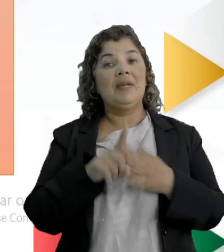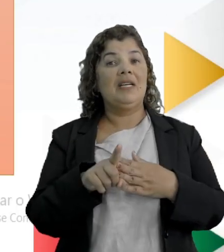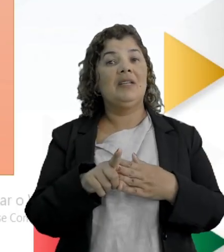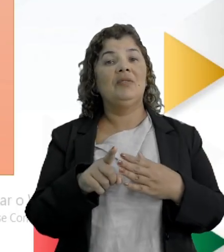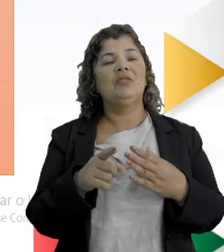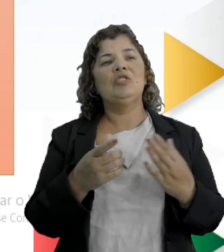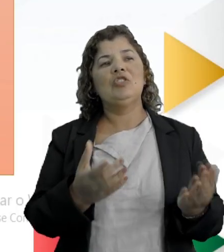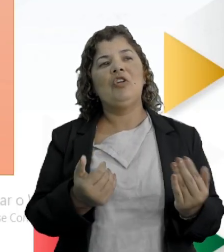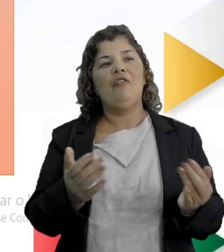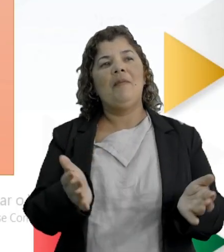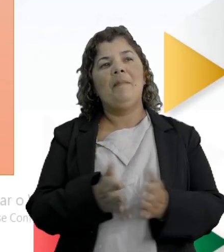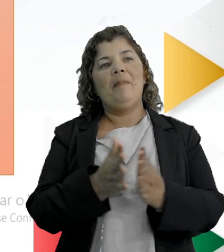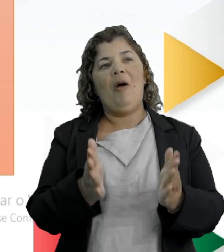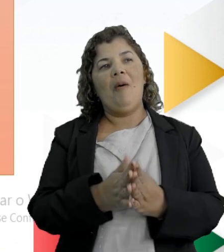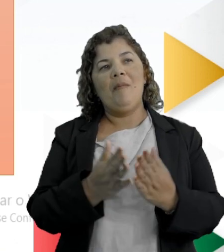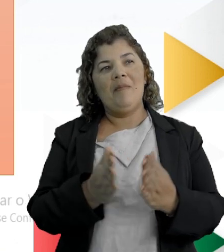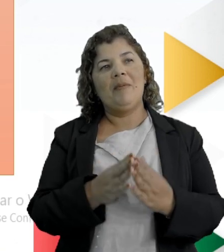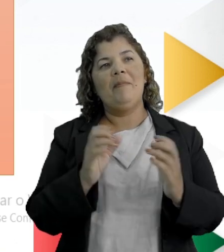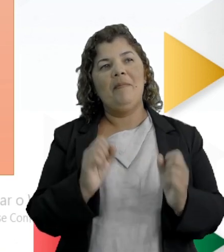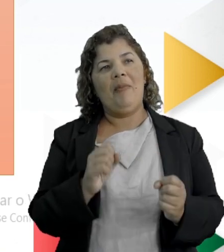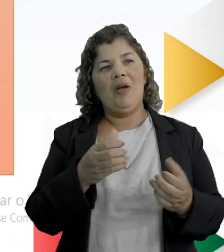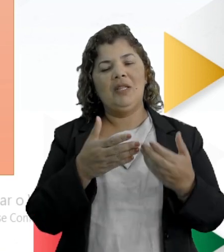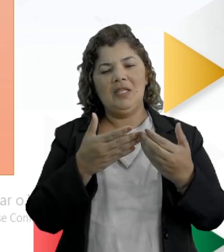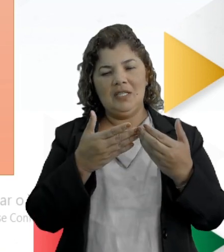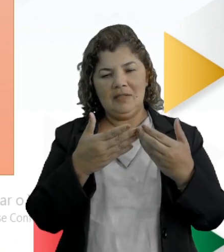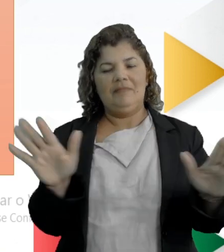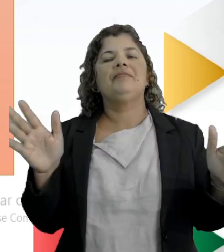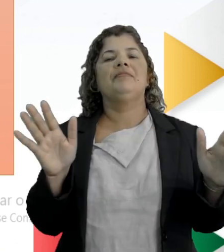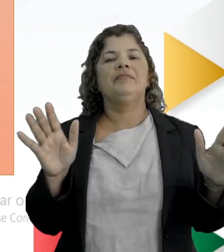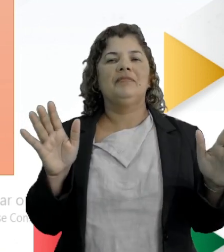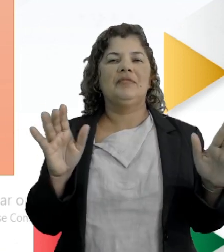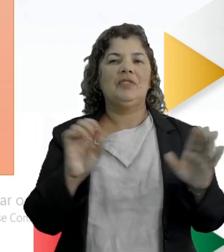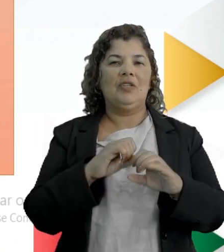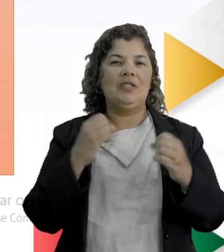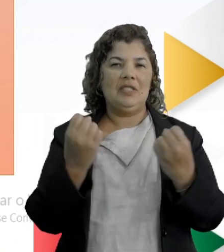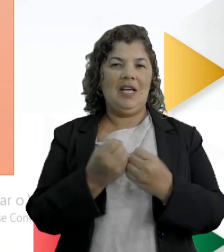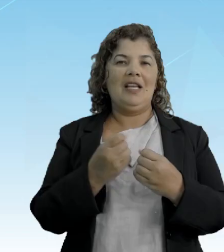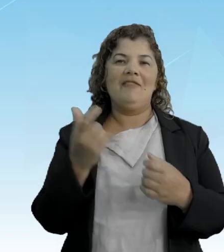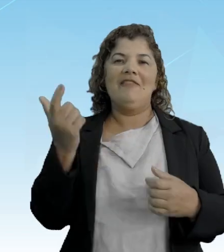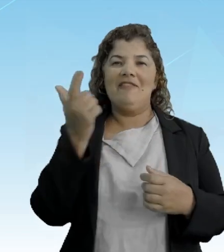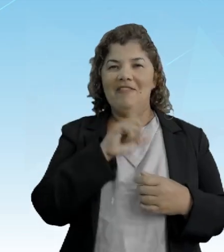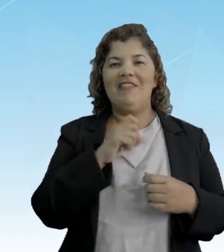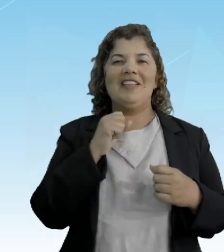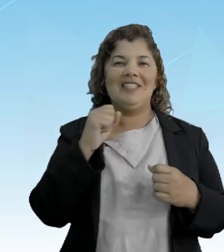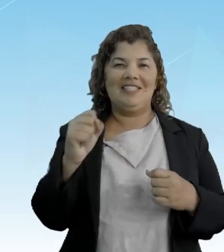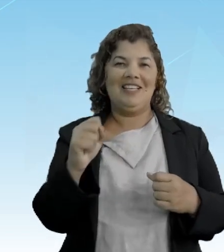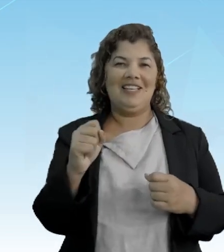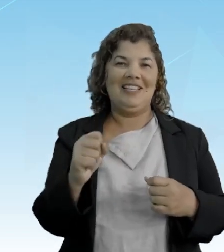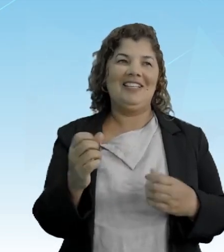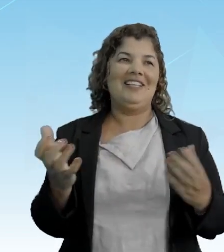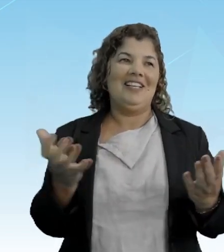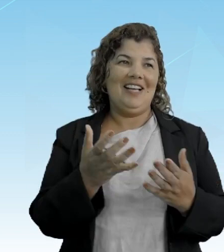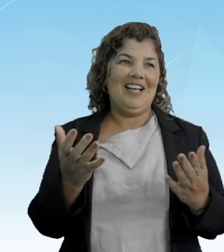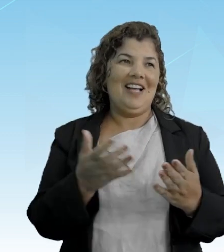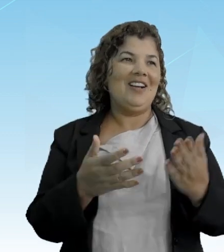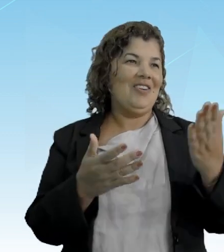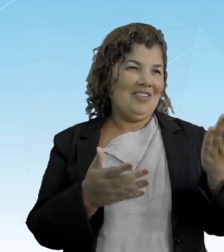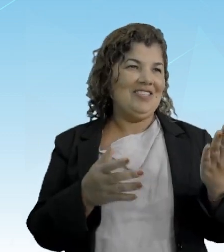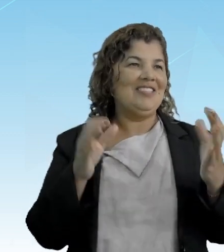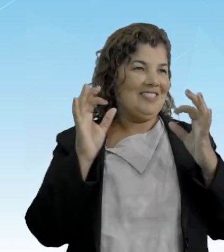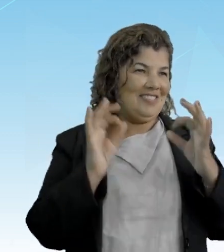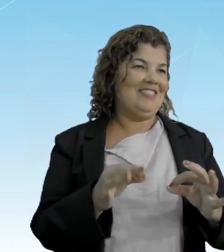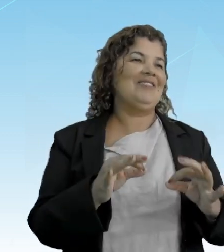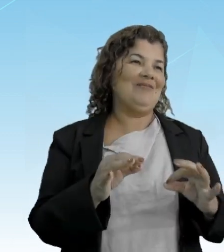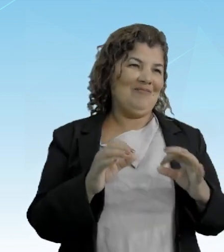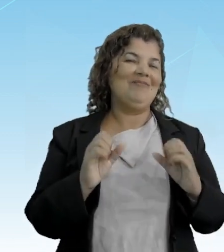Um jovem pobre pode romper as amarras sociais e vencer? Foi uma pergunta que agora a gente transforma numa afirmação.